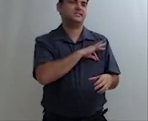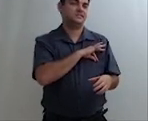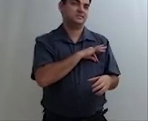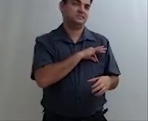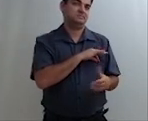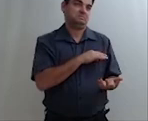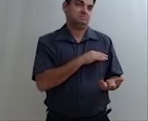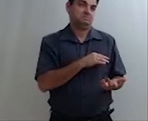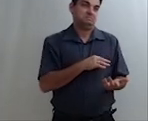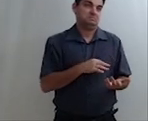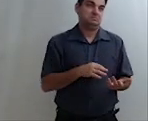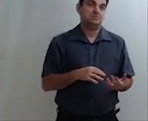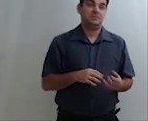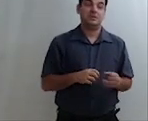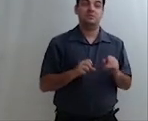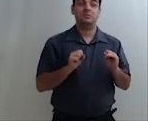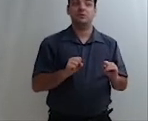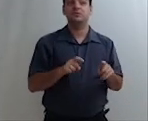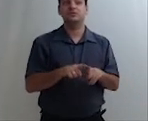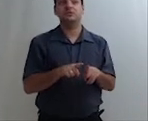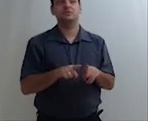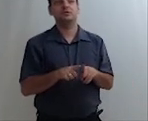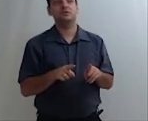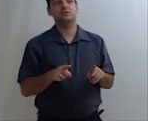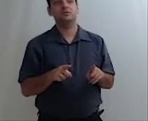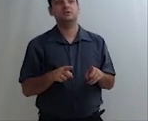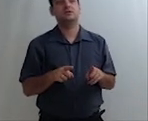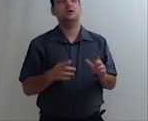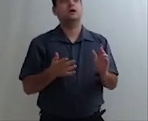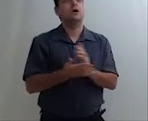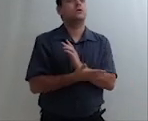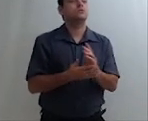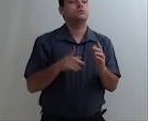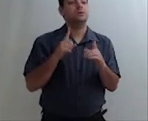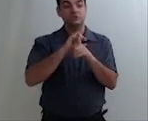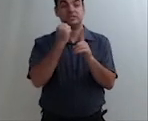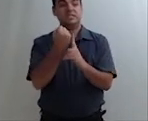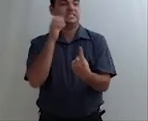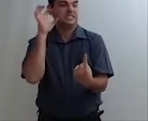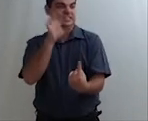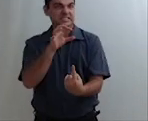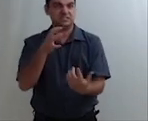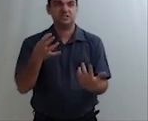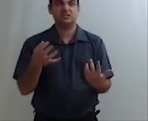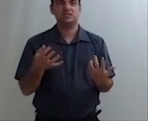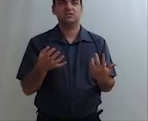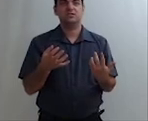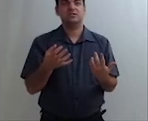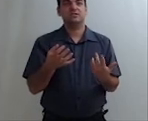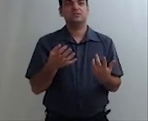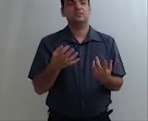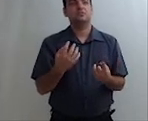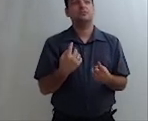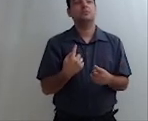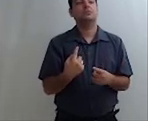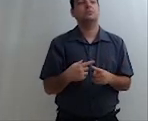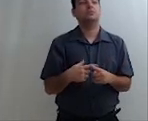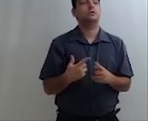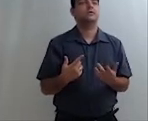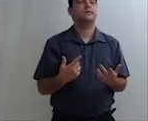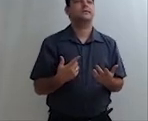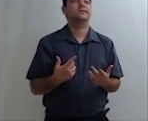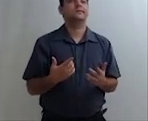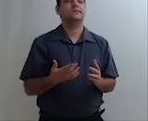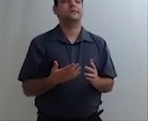a a a realização dos preconceitos que temos na sociedade né diante da das condições em que são